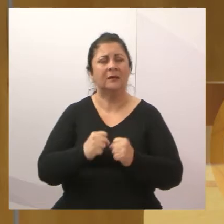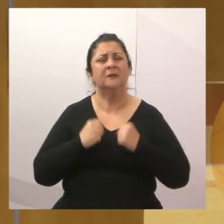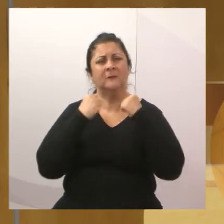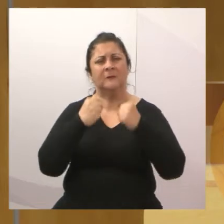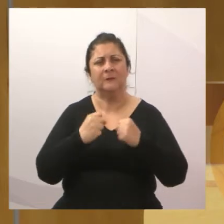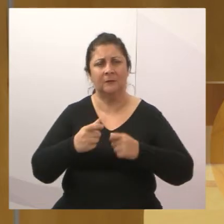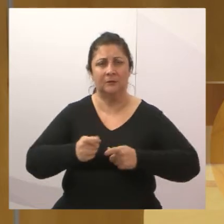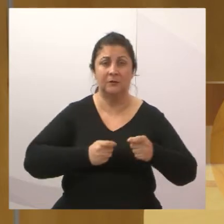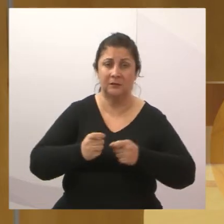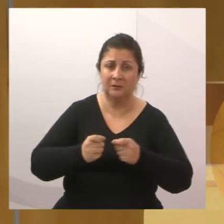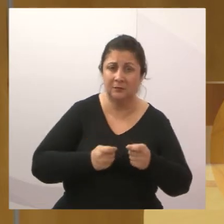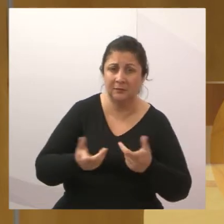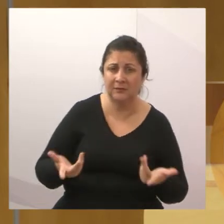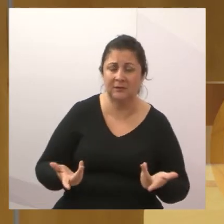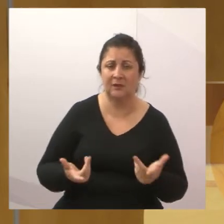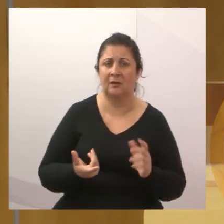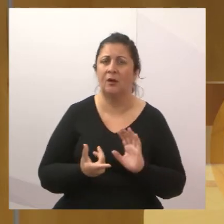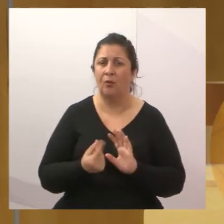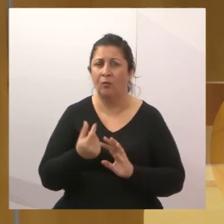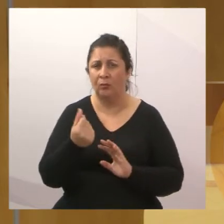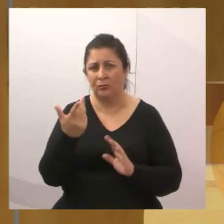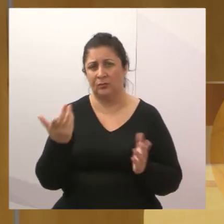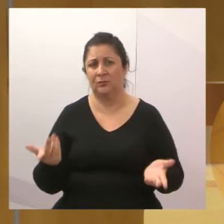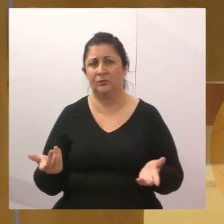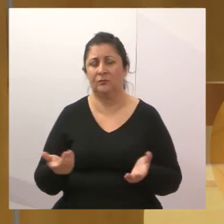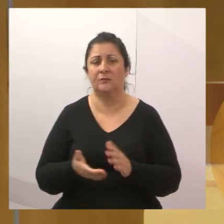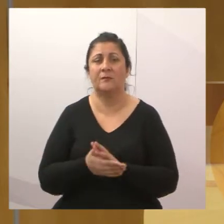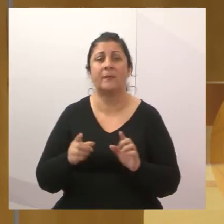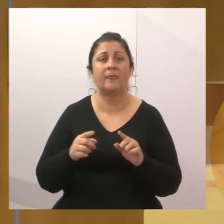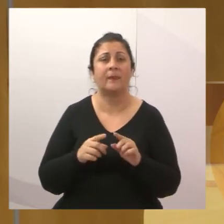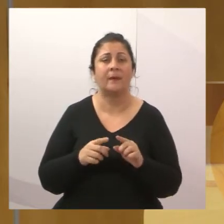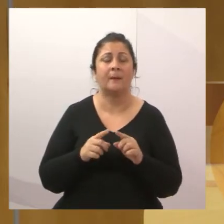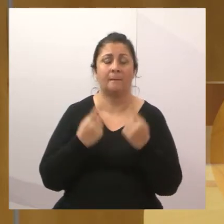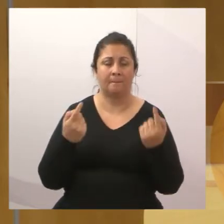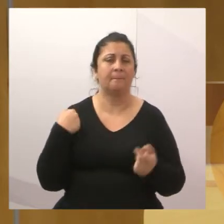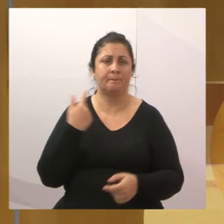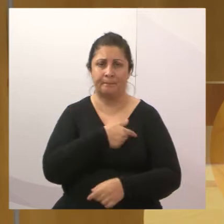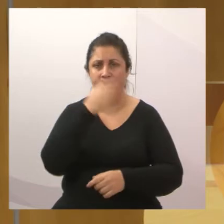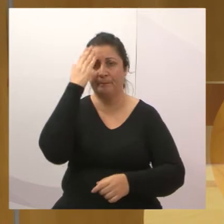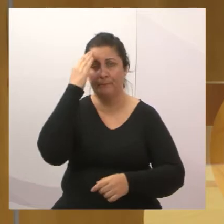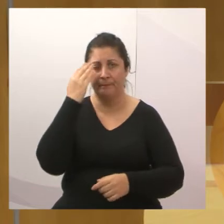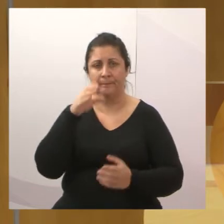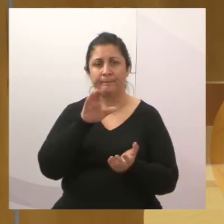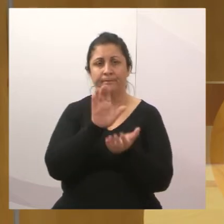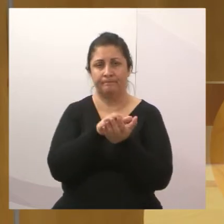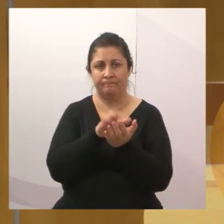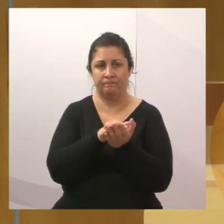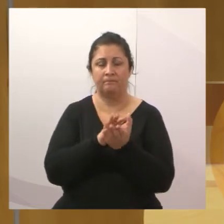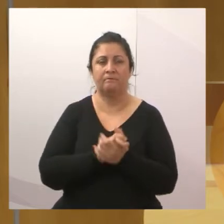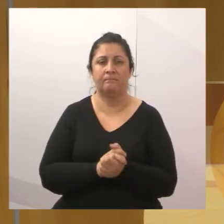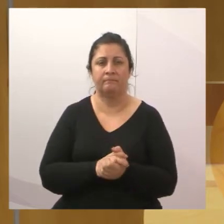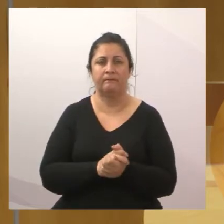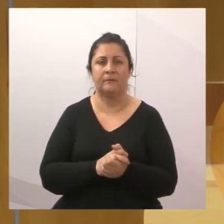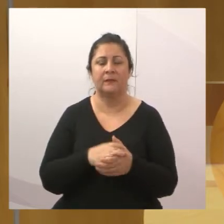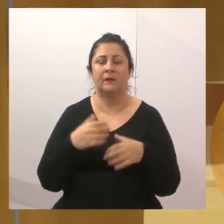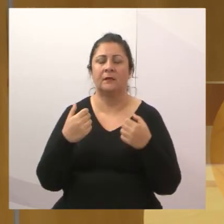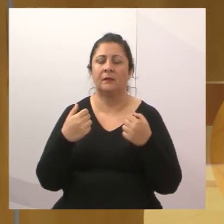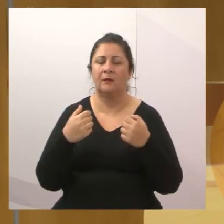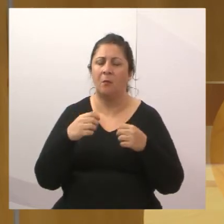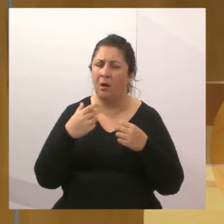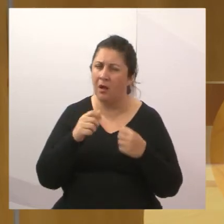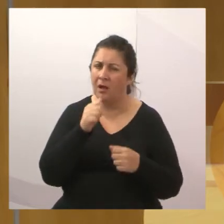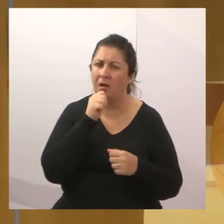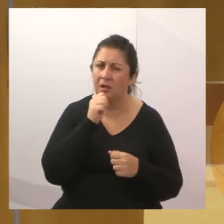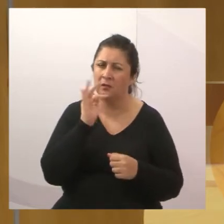de administrar o cofre público muito grande. Mas nós sabemos que a cidade de Jacareí tem muito a crescer,